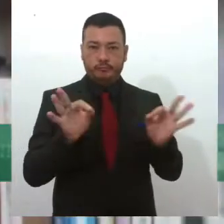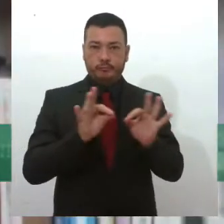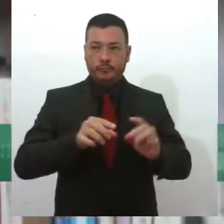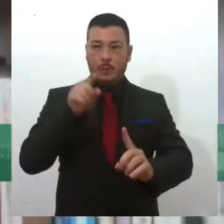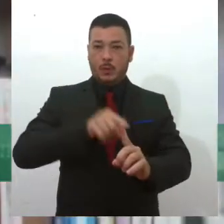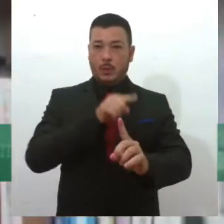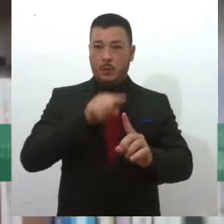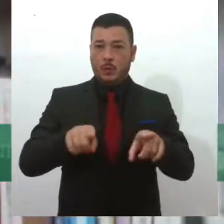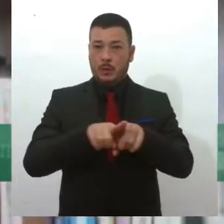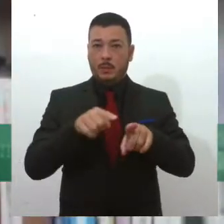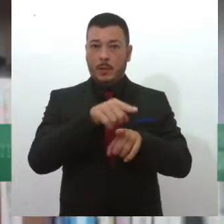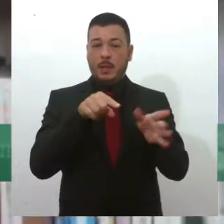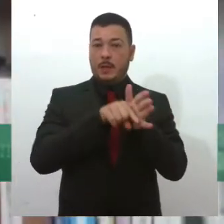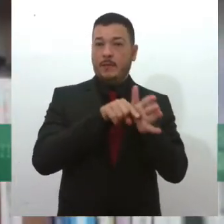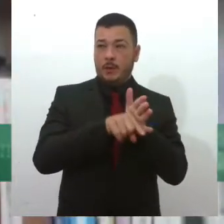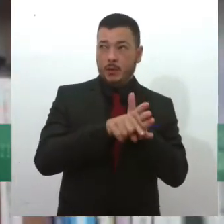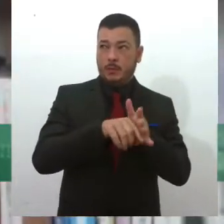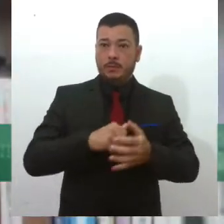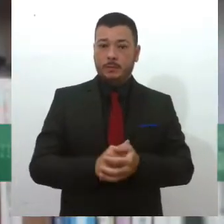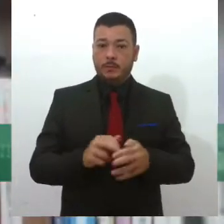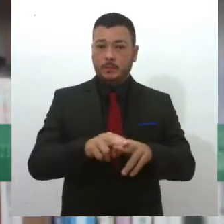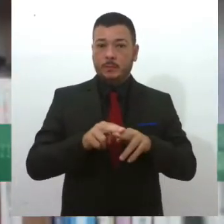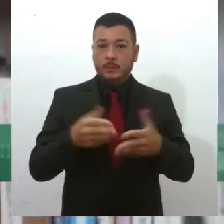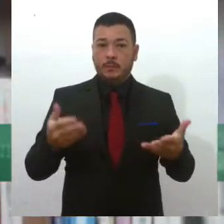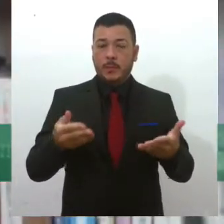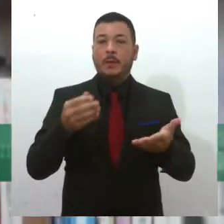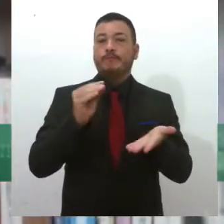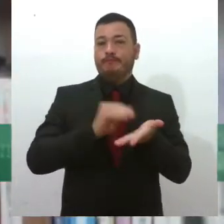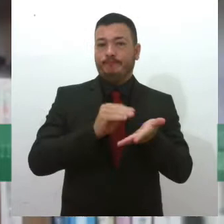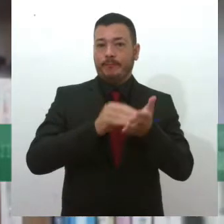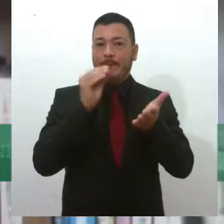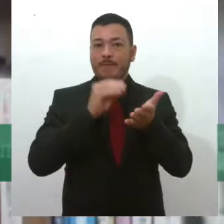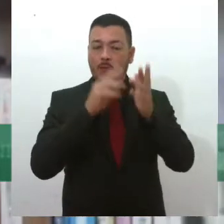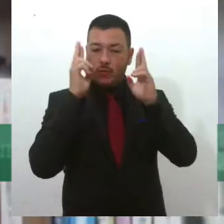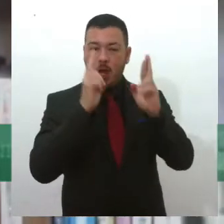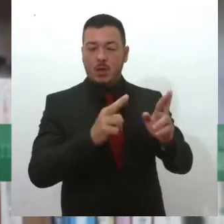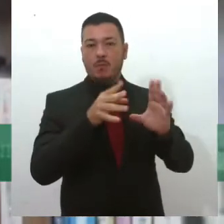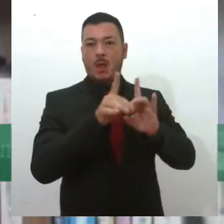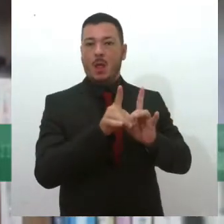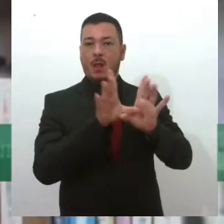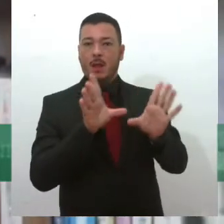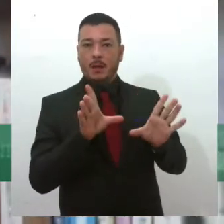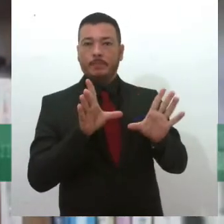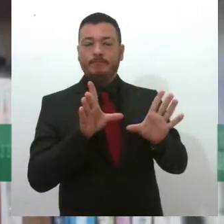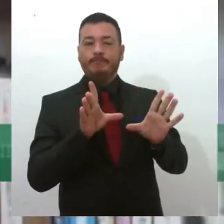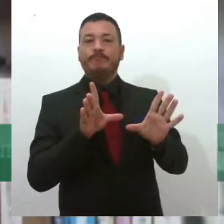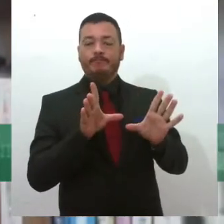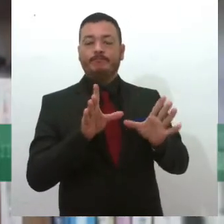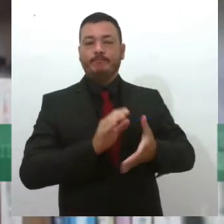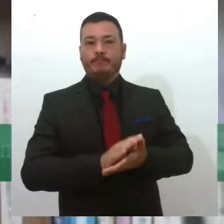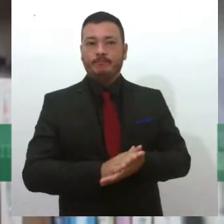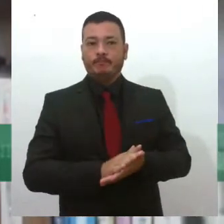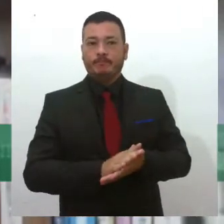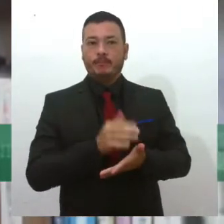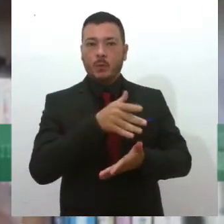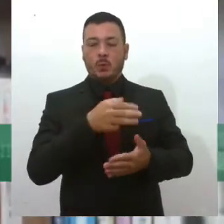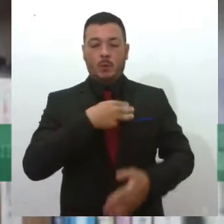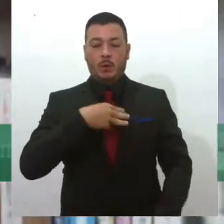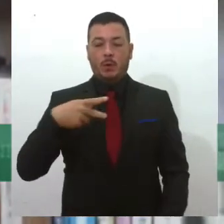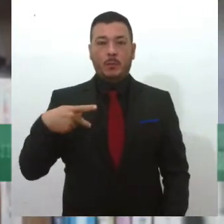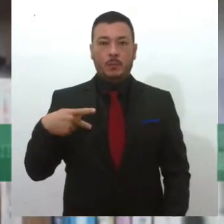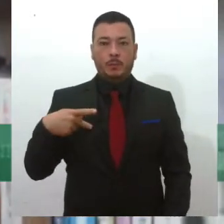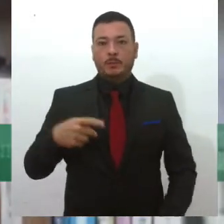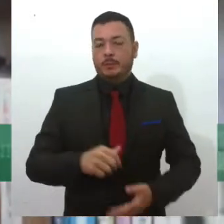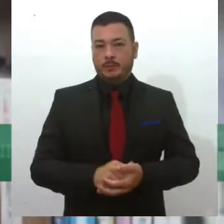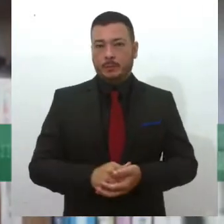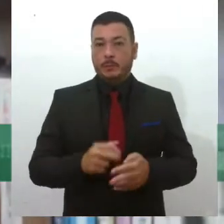esta investigação. Ou seja, está se ferindo a independência funcional do Ministério Público, que é uma